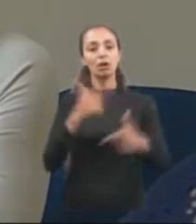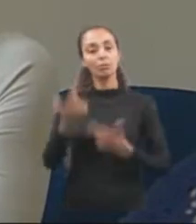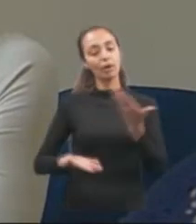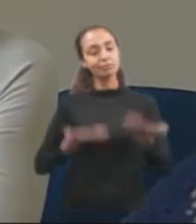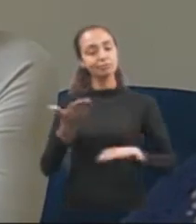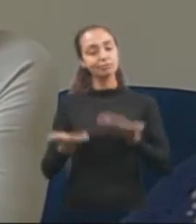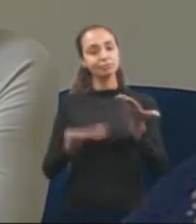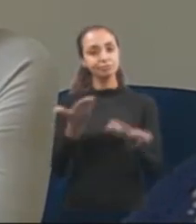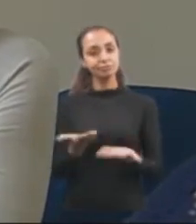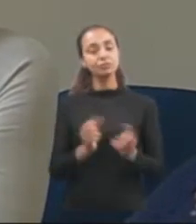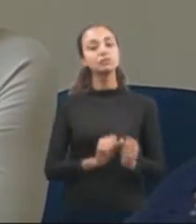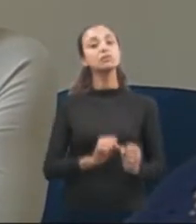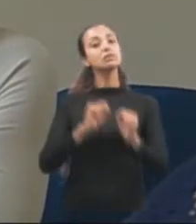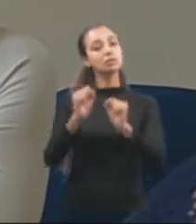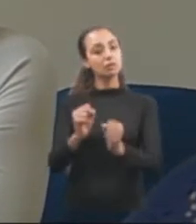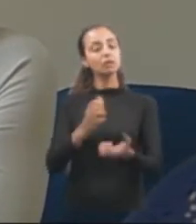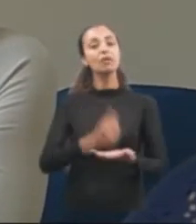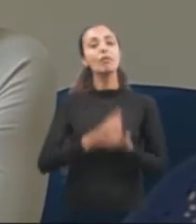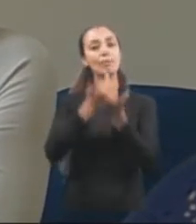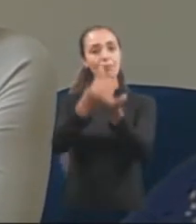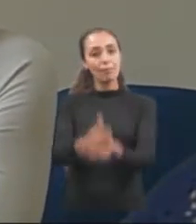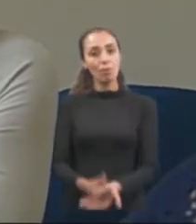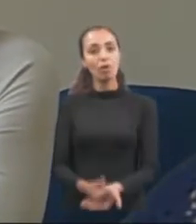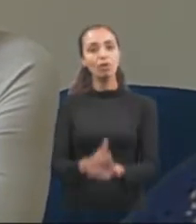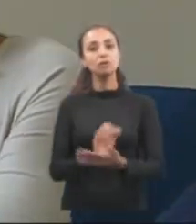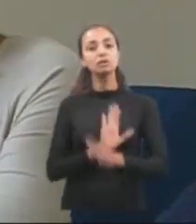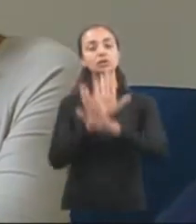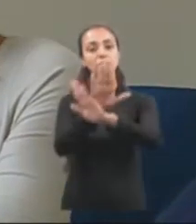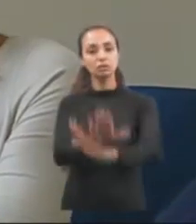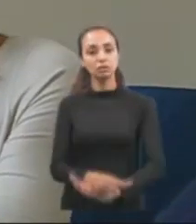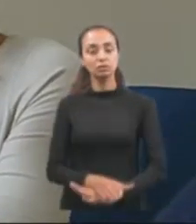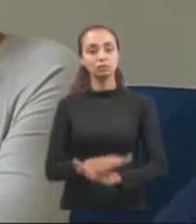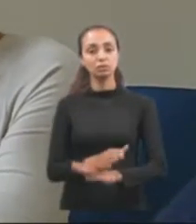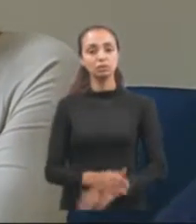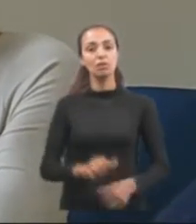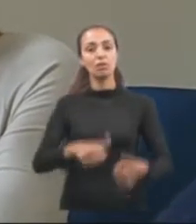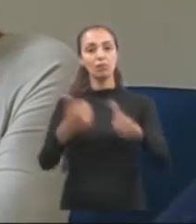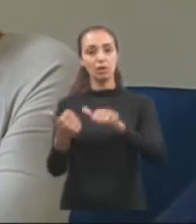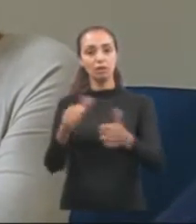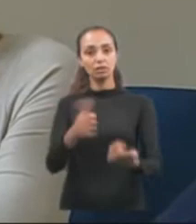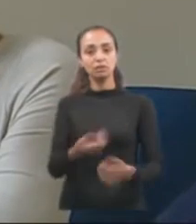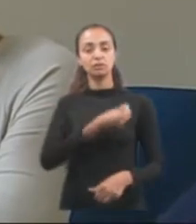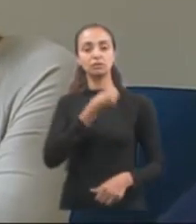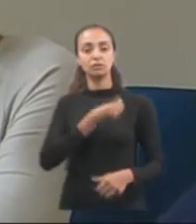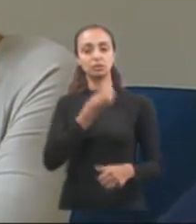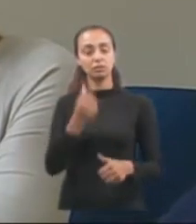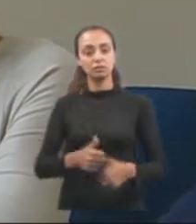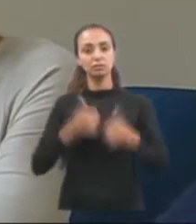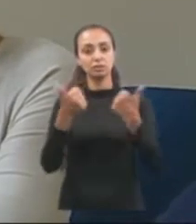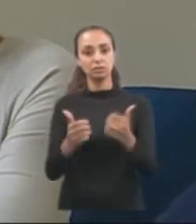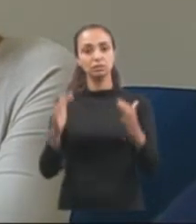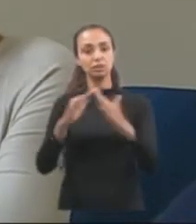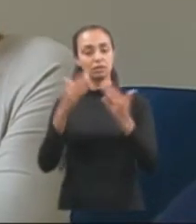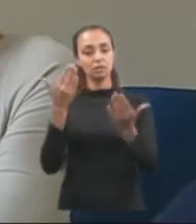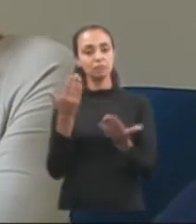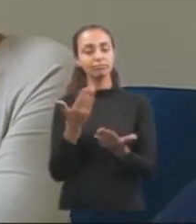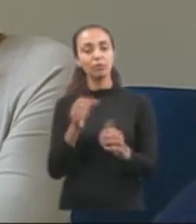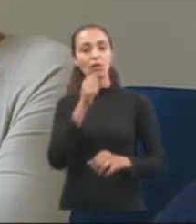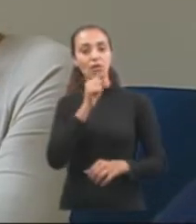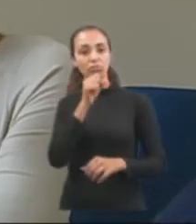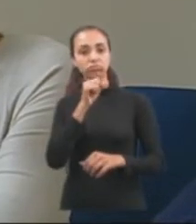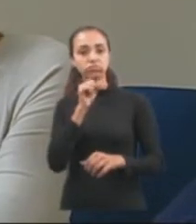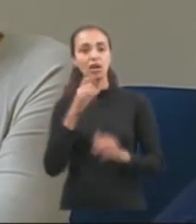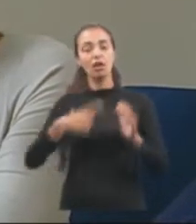que realmente contribui para uma boa qualidade de vida das pessoas idosas. Assim, a manutenção desta casa ela é extremamente alta.